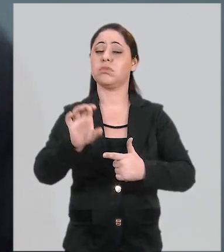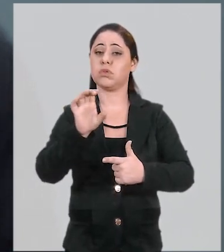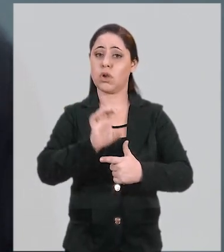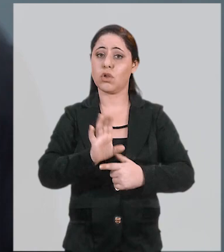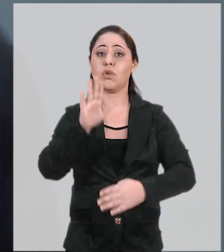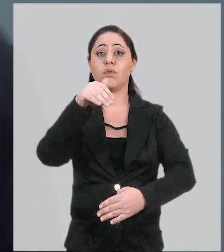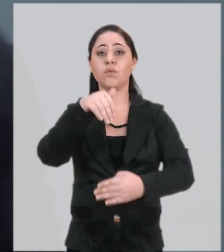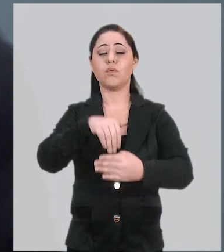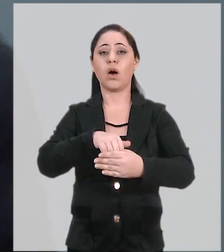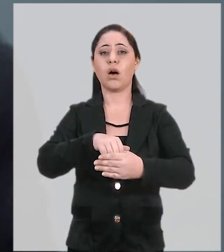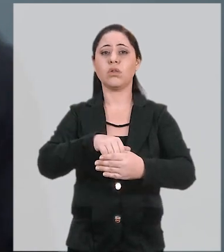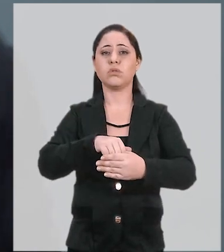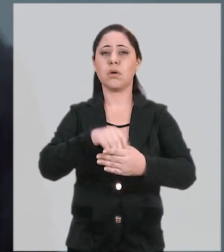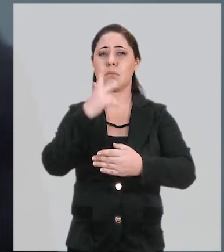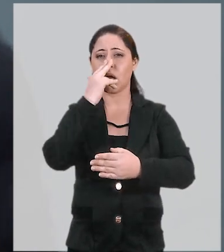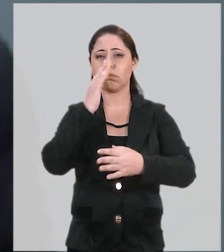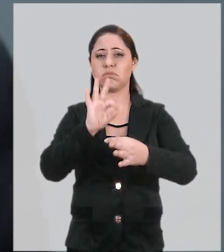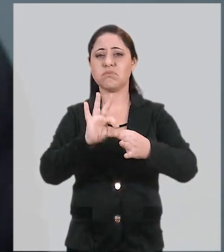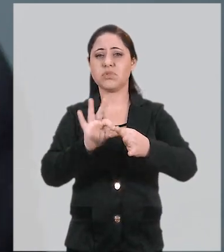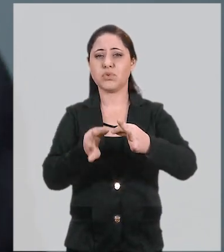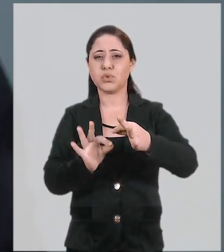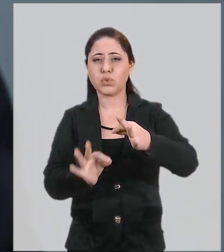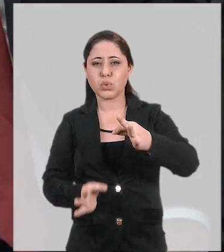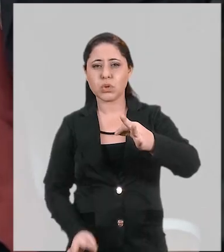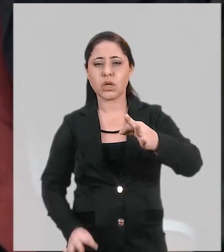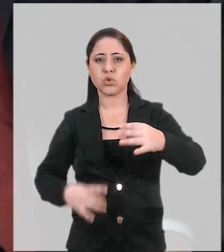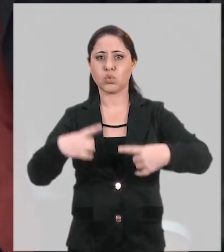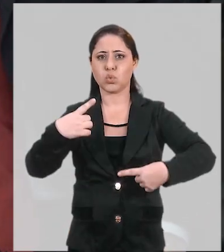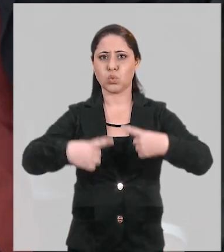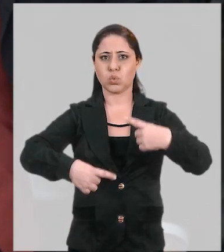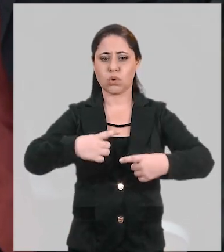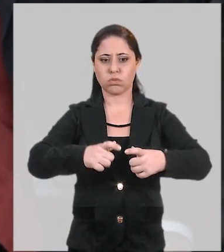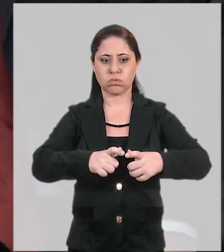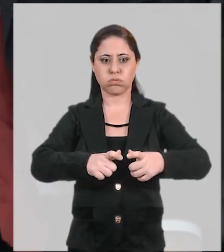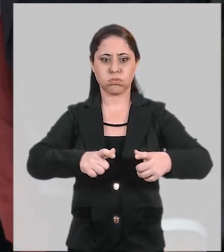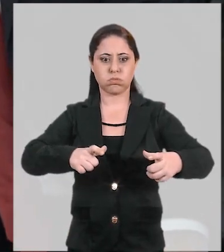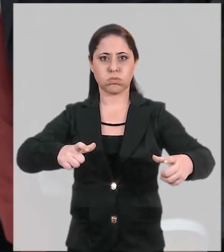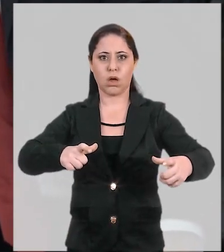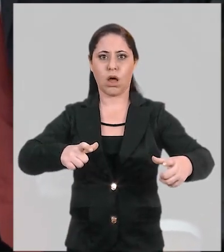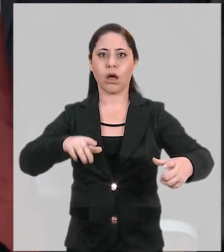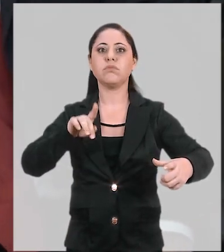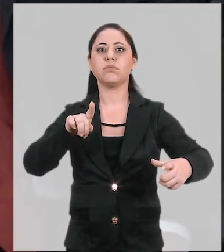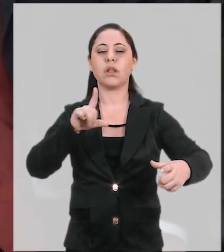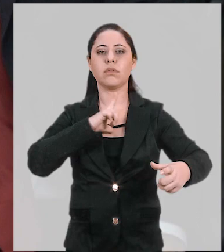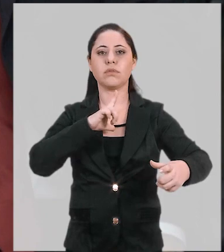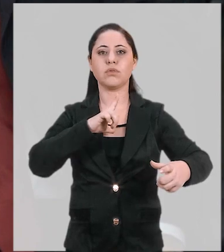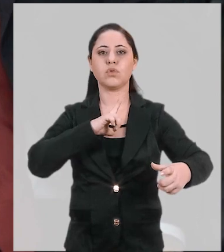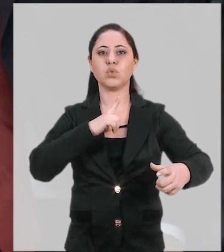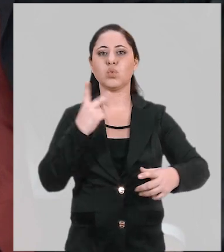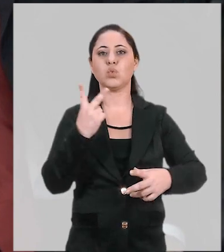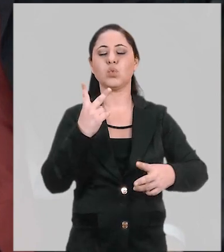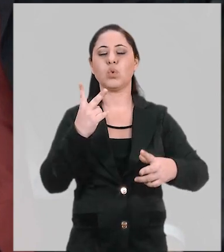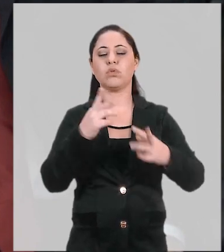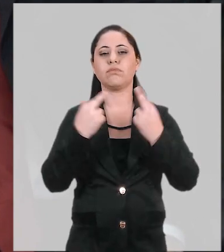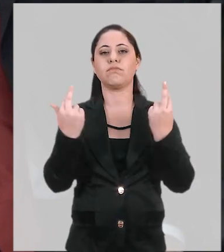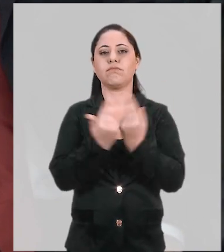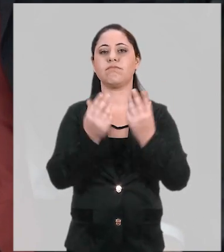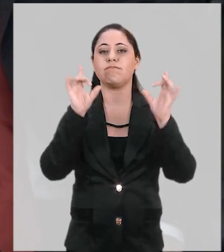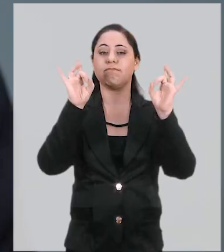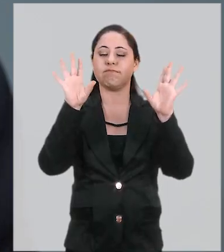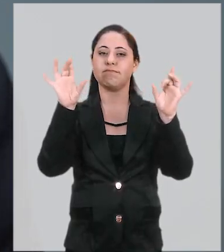os votos têm sido mais extensos, uma discussão mais ampla e que levou a gente já a realizar 2